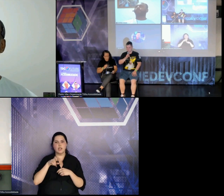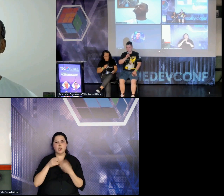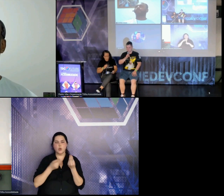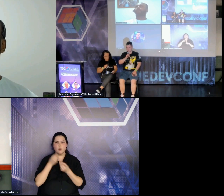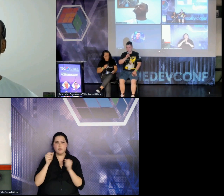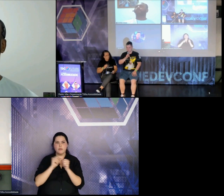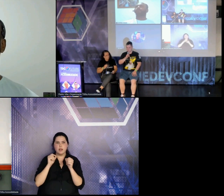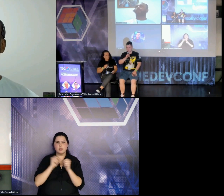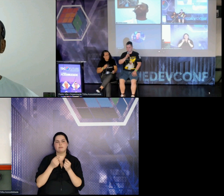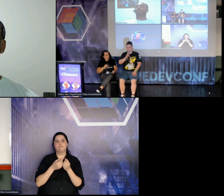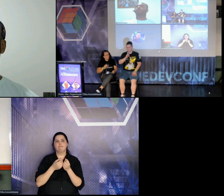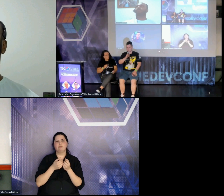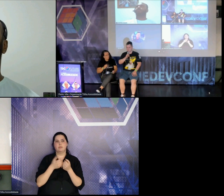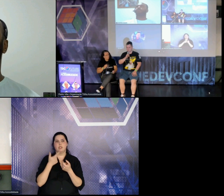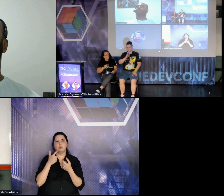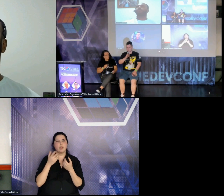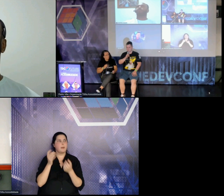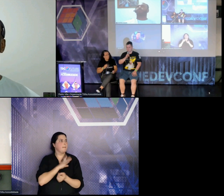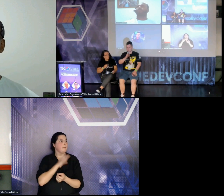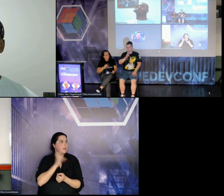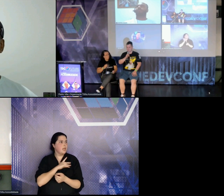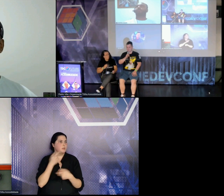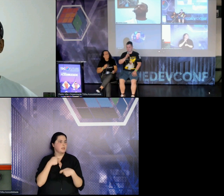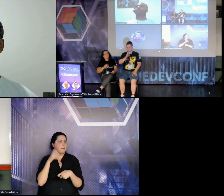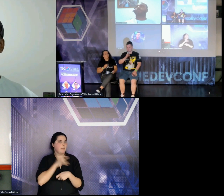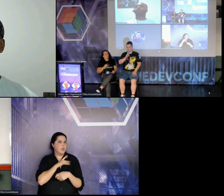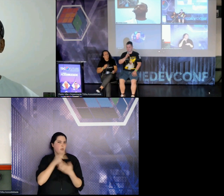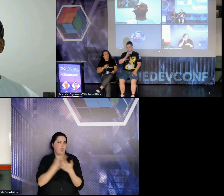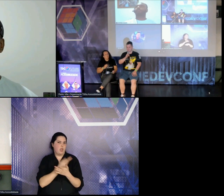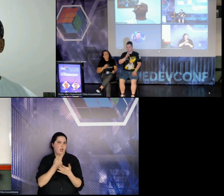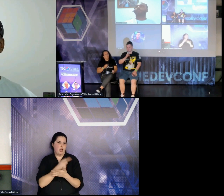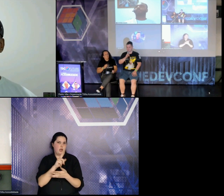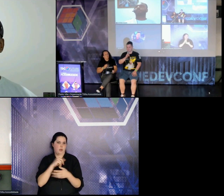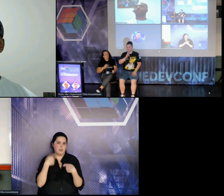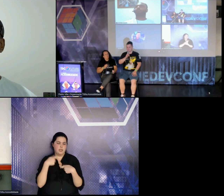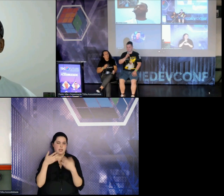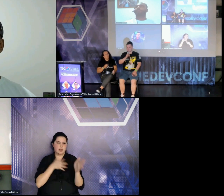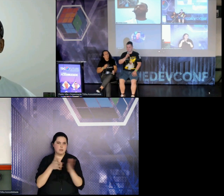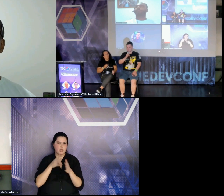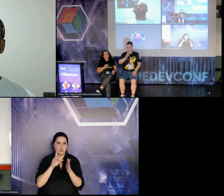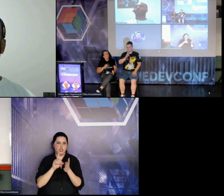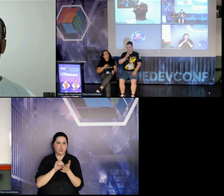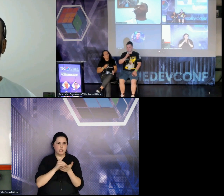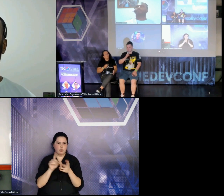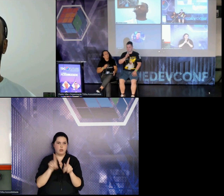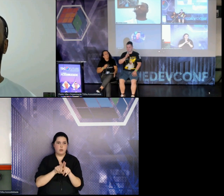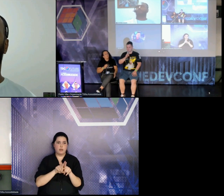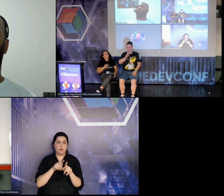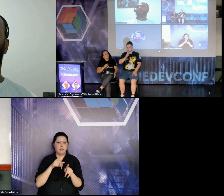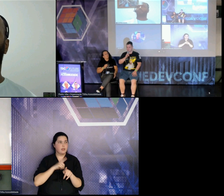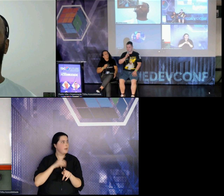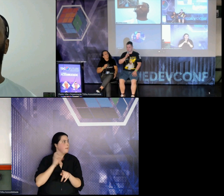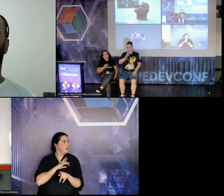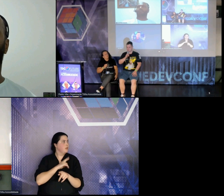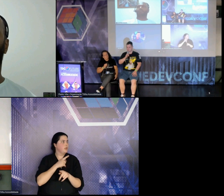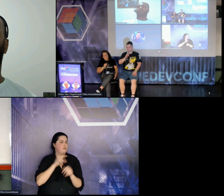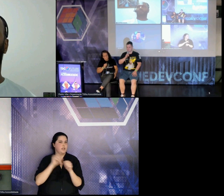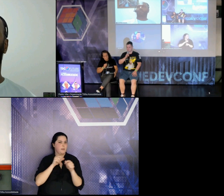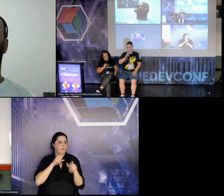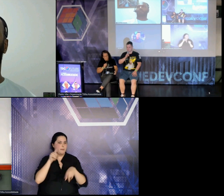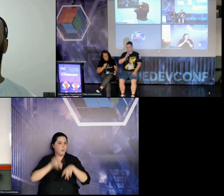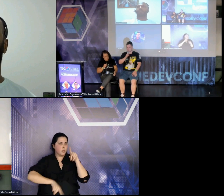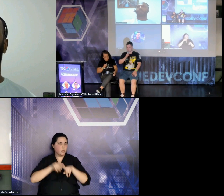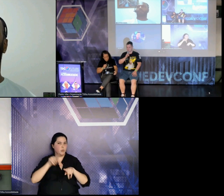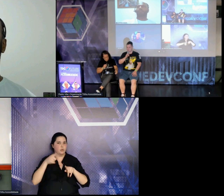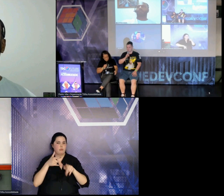sempre falo que não tenha medo de errar quando se trata de acessibilidade digital. Tenha medo de não fazer o seu produto ser acessível.